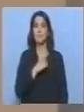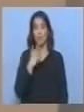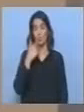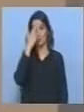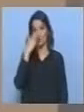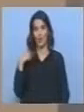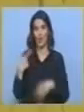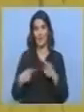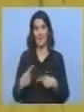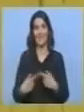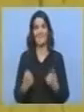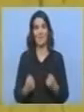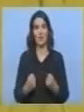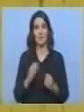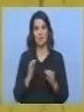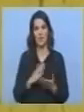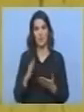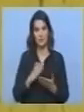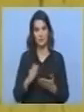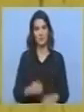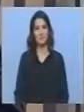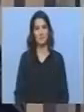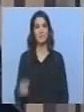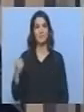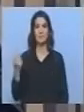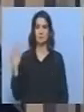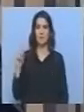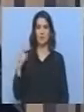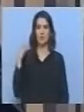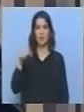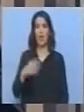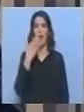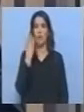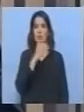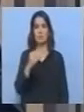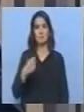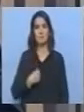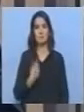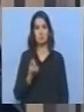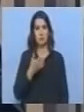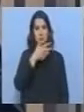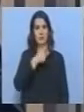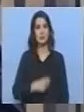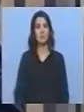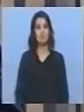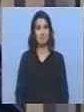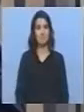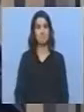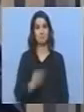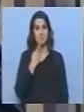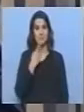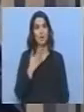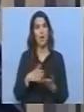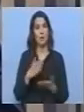história, mas é precisar de obras. Eu estive lá a dar uma aula há poucos meses e vim de lá um bocadinho triste e percebi a importância das obras.